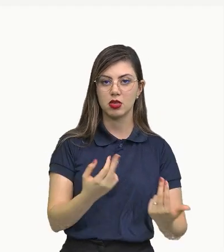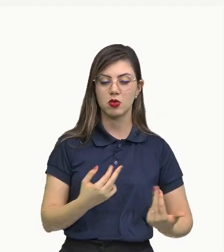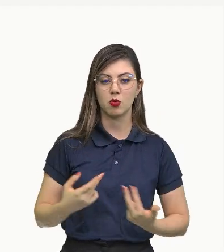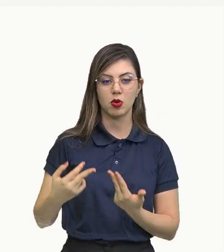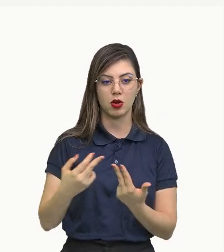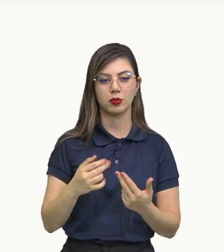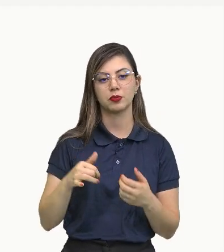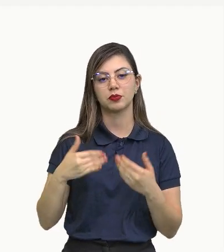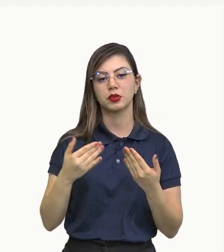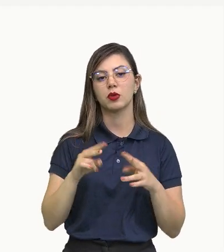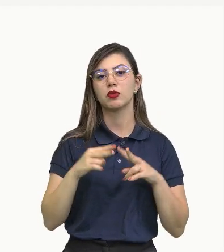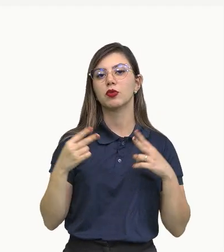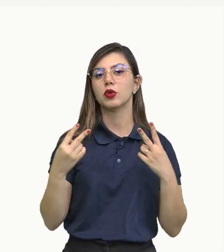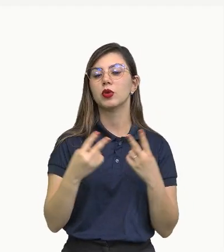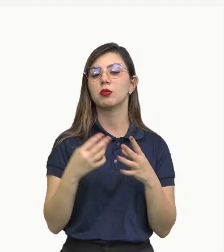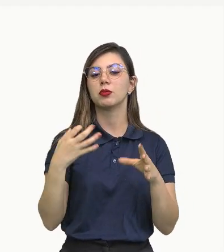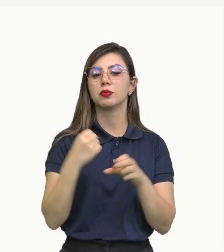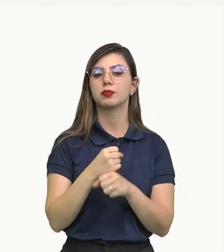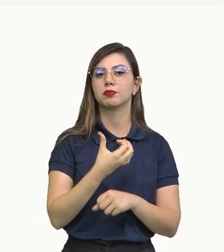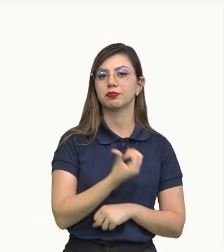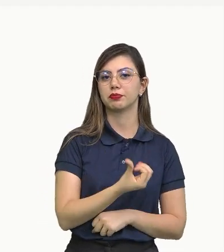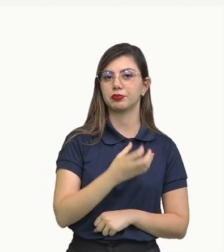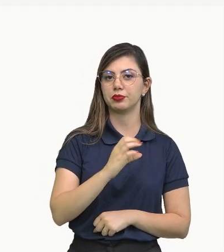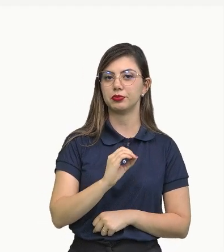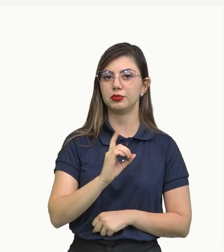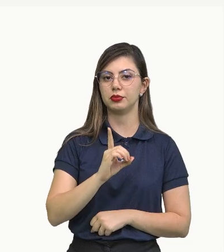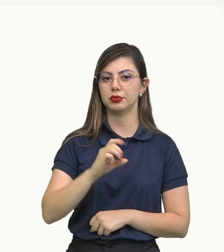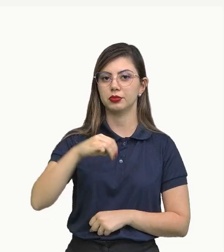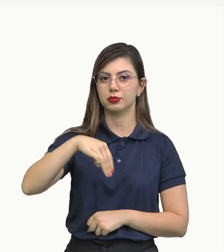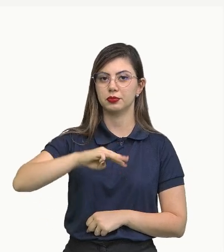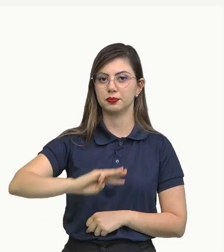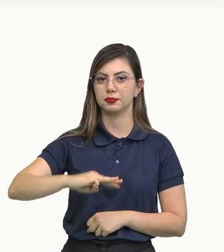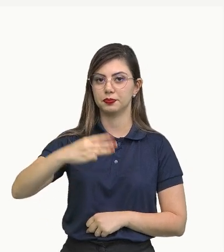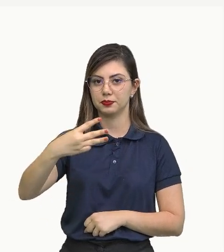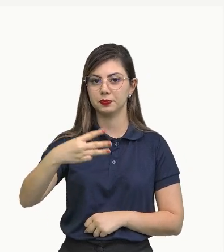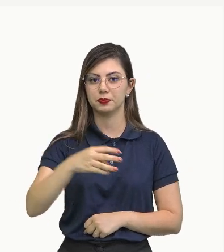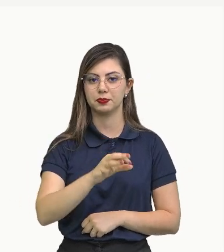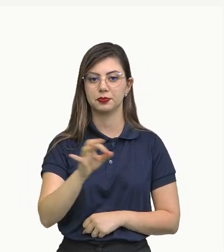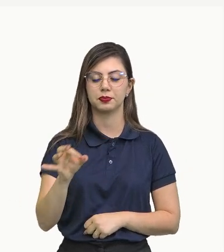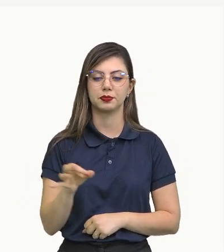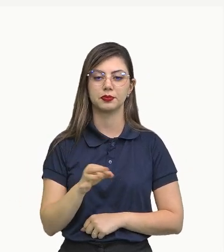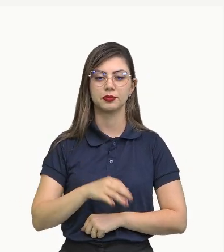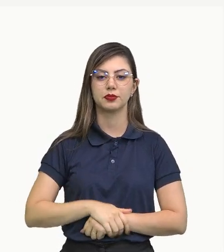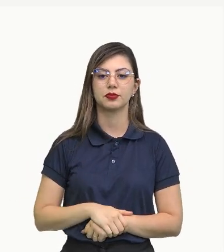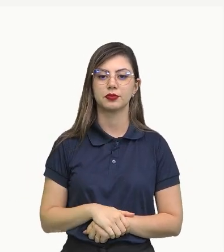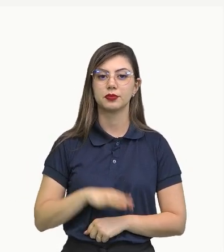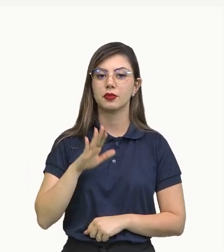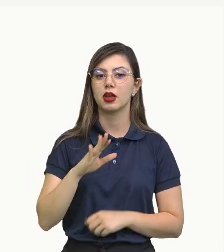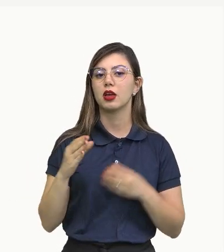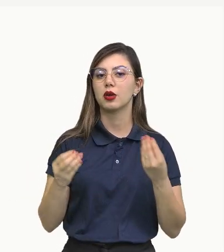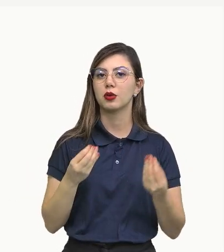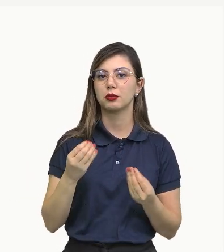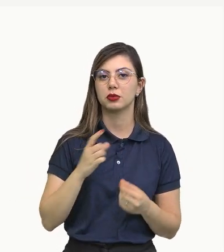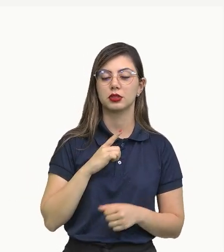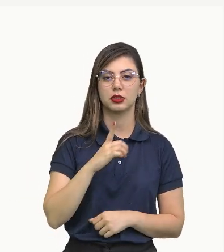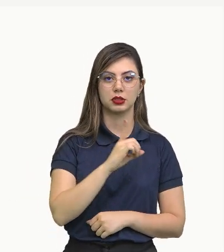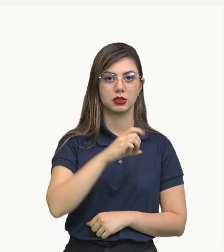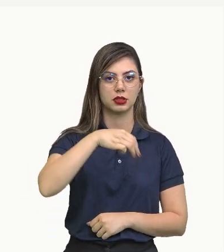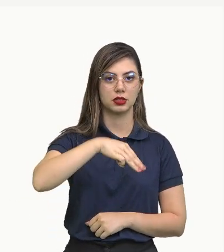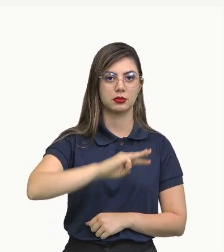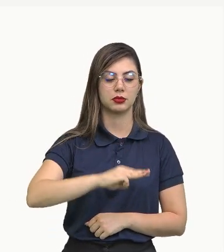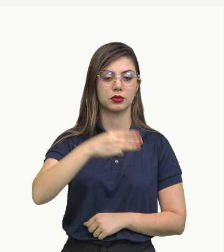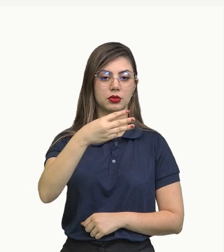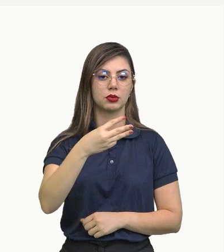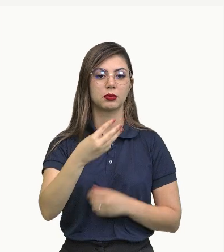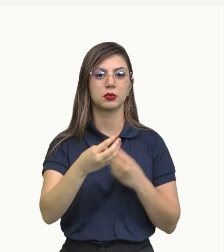o volume será de 60 decímetros cúbicos. Agora, a gente vai pegar este decímetro cúbico aí e